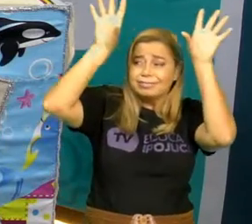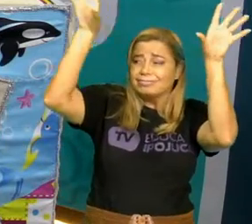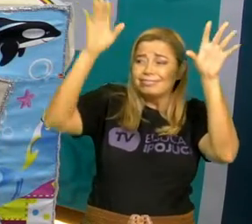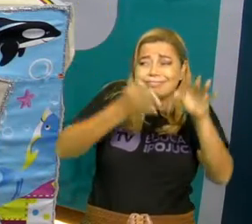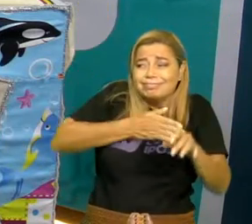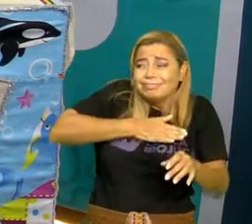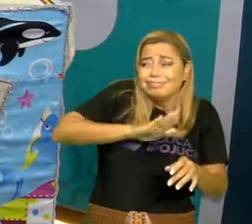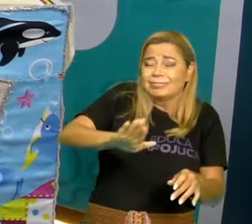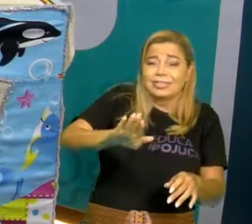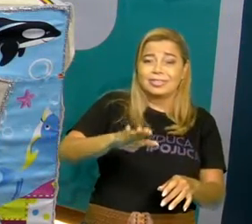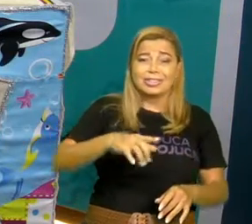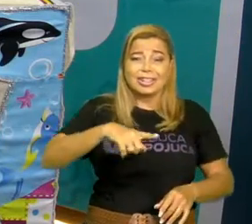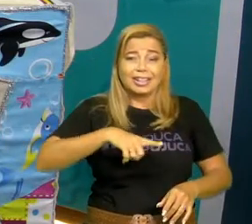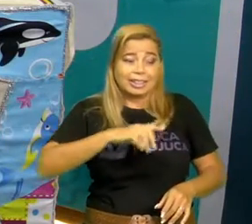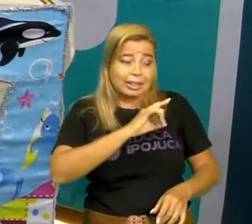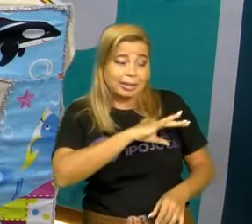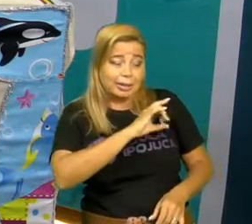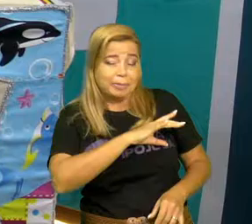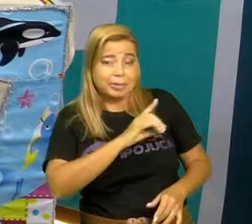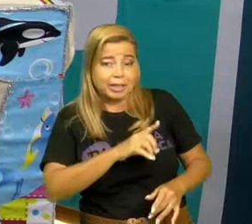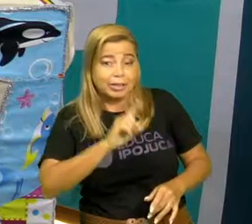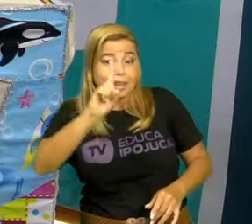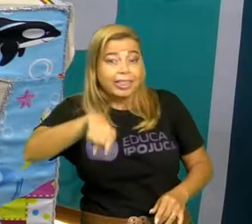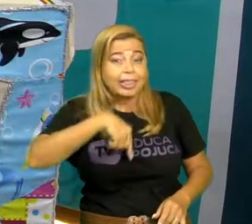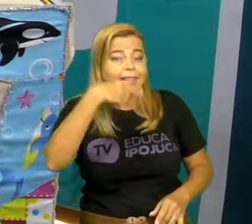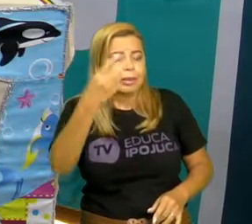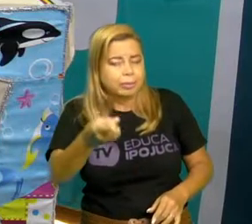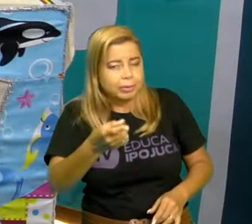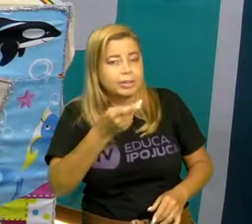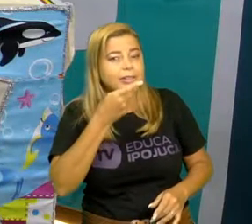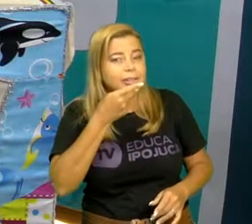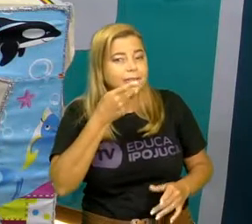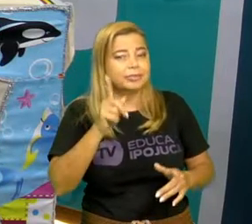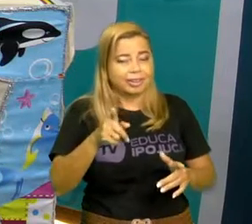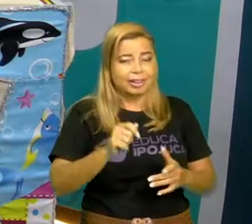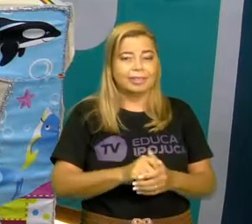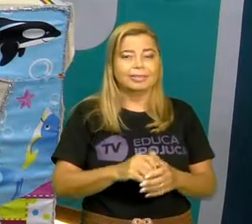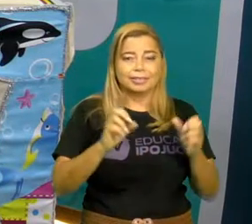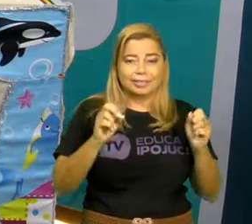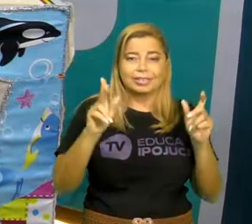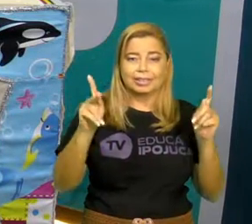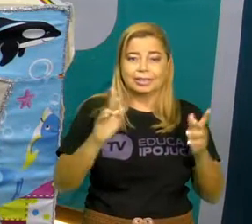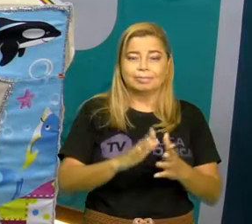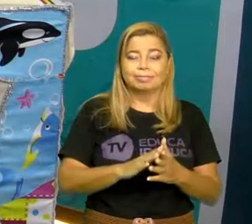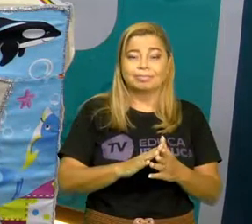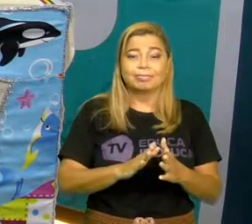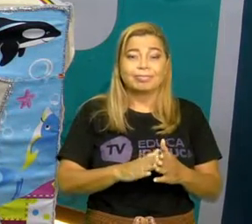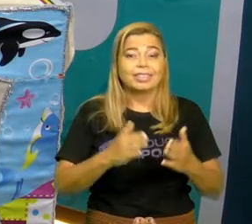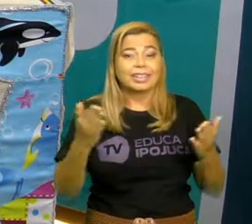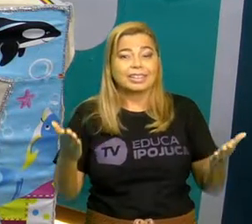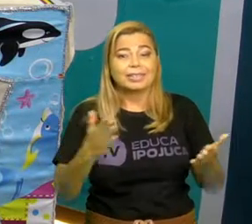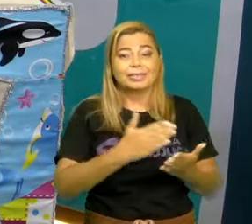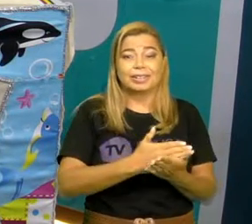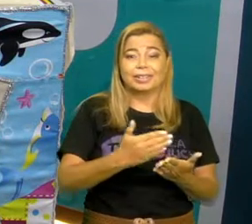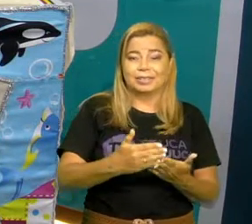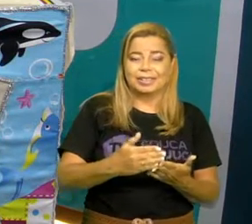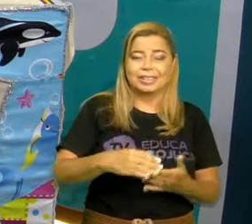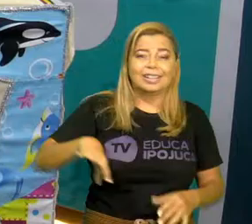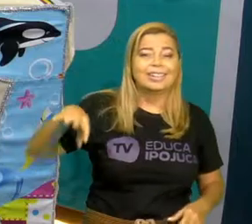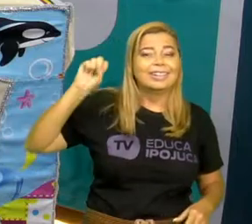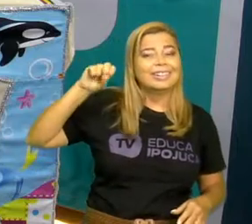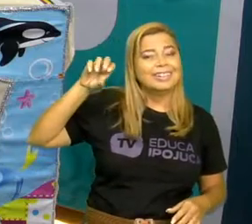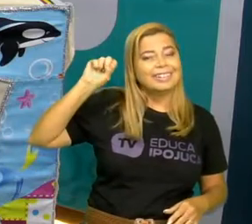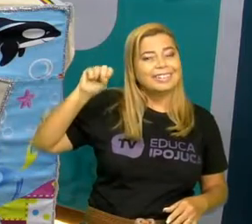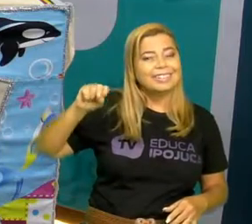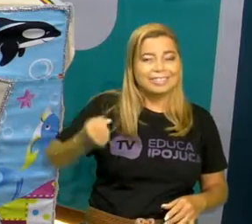Ela tem medo. Mas vamos deixar pra dizer depois, né? O que será? Então, pra gente começar, vamos ouvir a